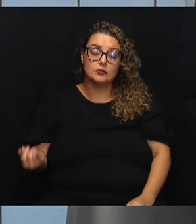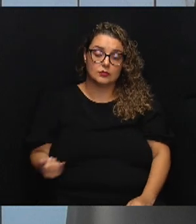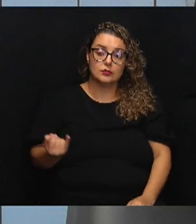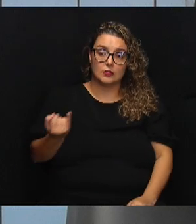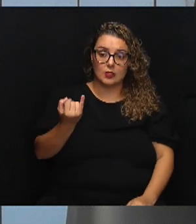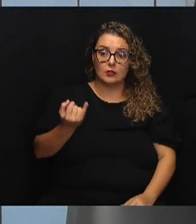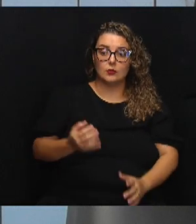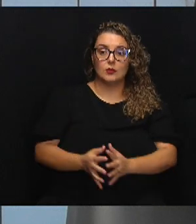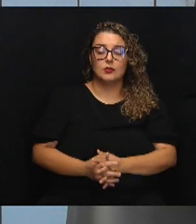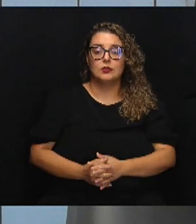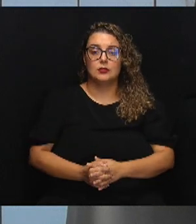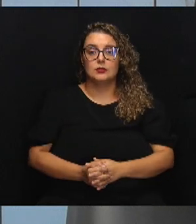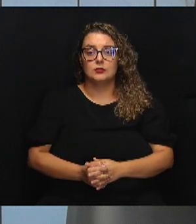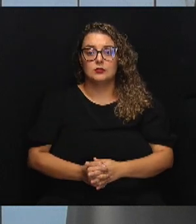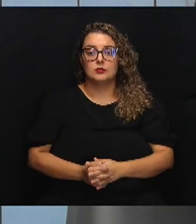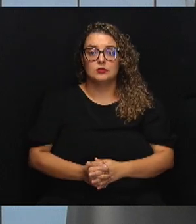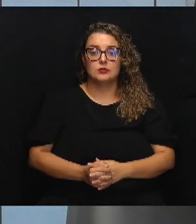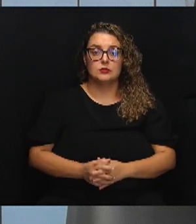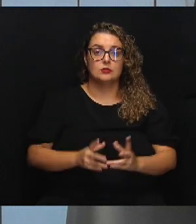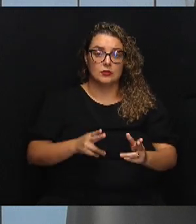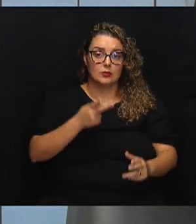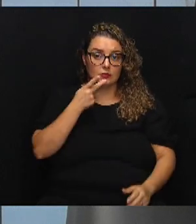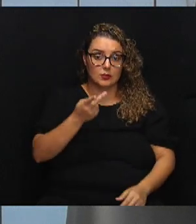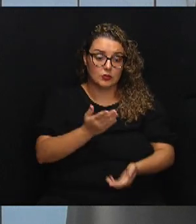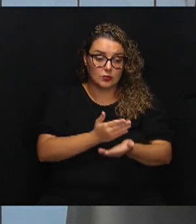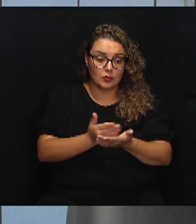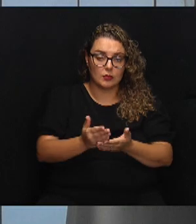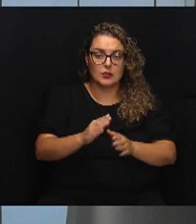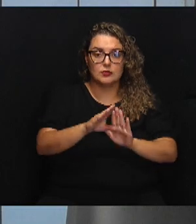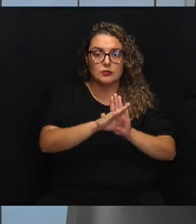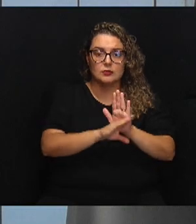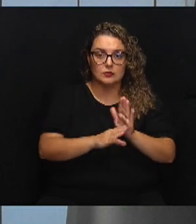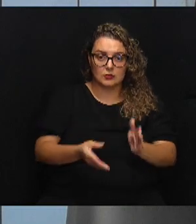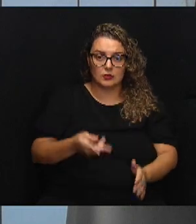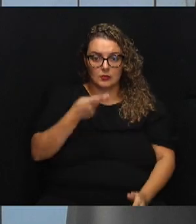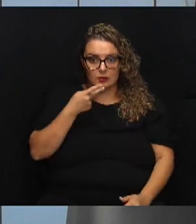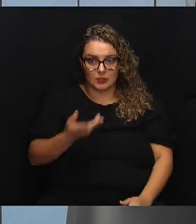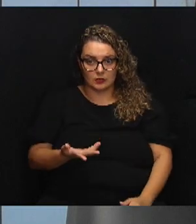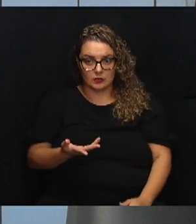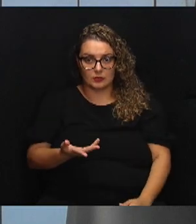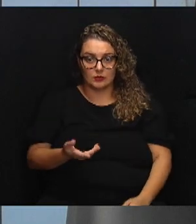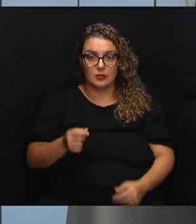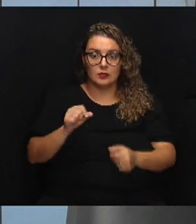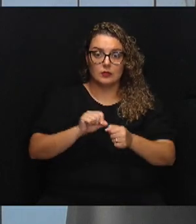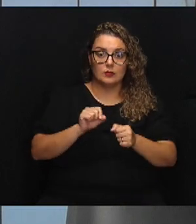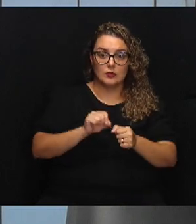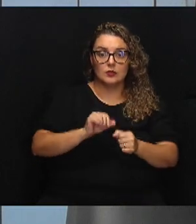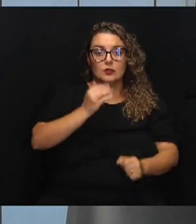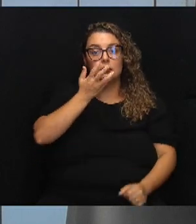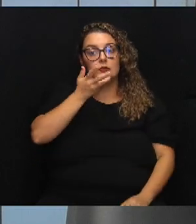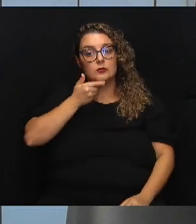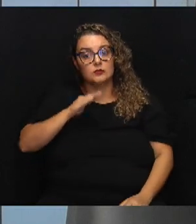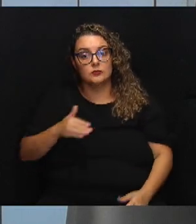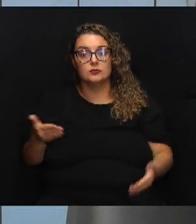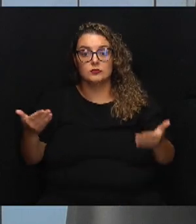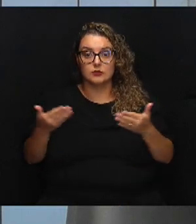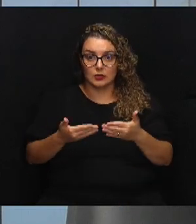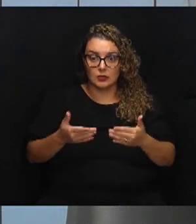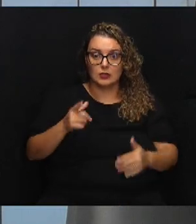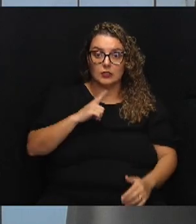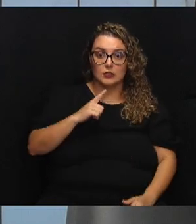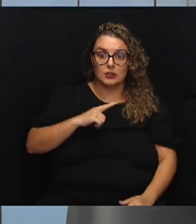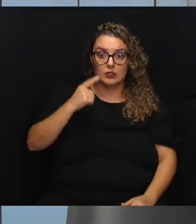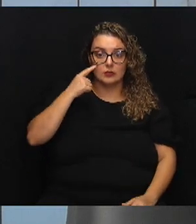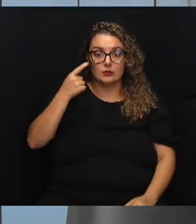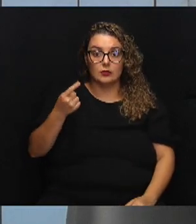essa importância. Mas foi aquilo que eu disse lá no começo do programa, né? A gente tem que fazer com que as crianças, a partir de agora, tenham noção do que é